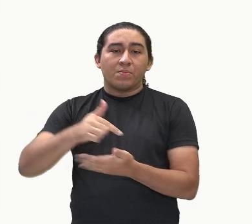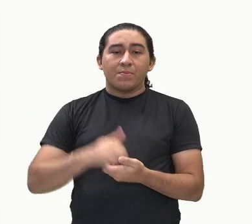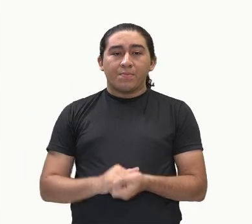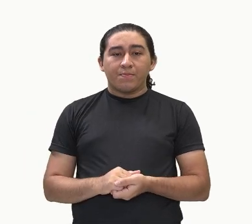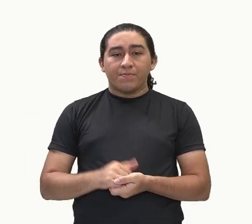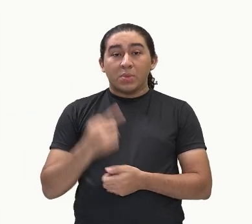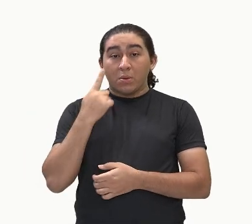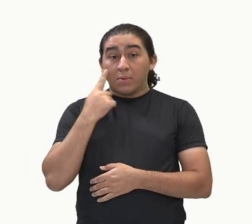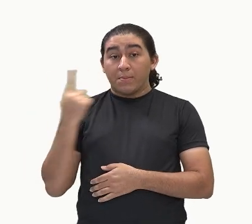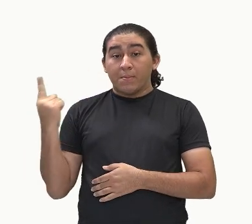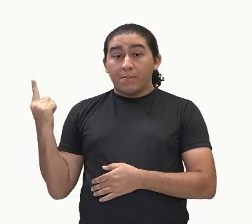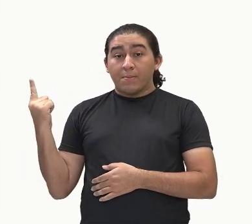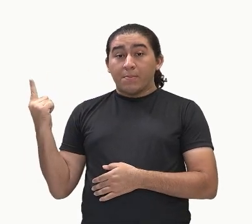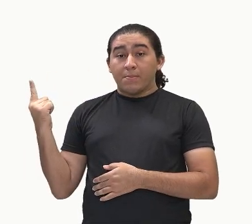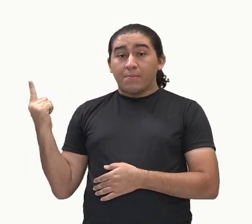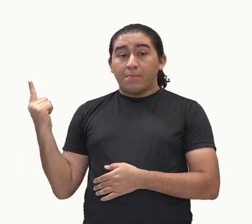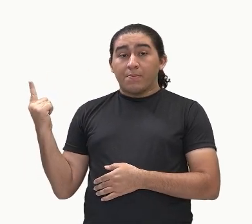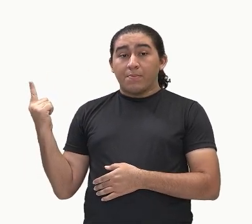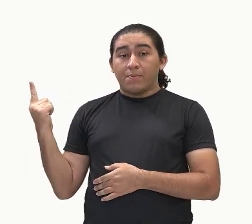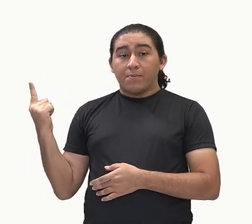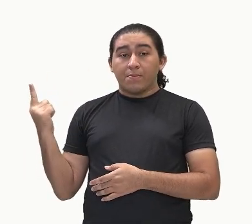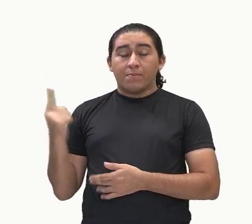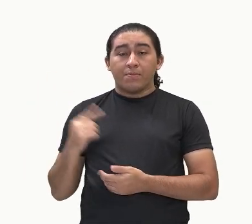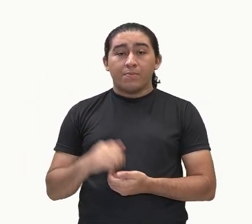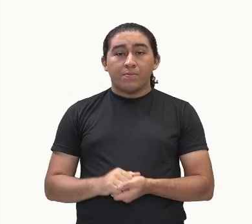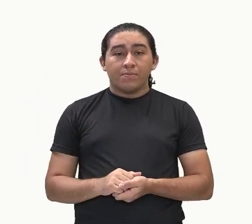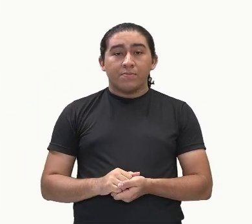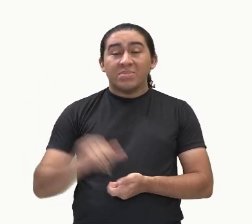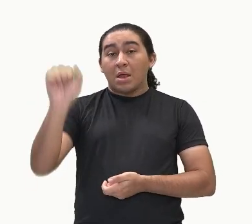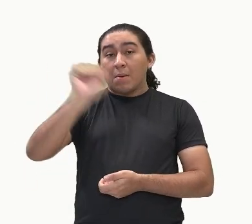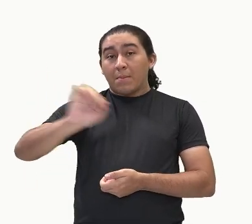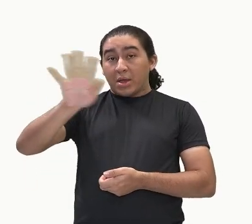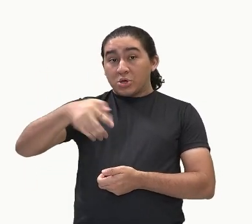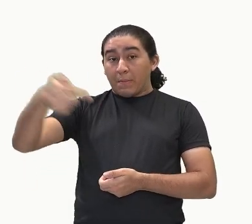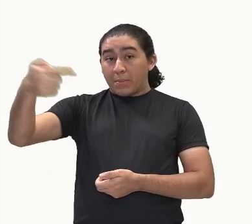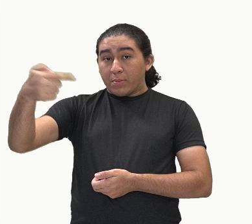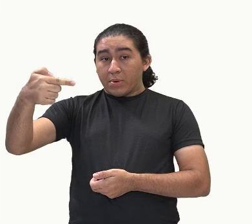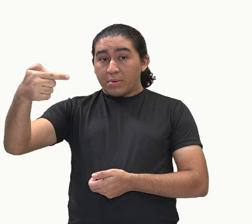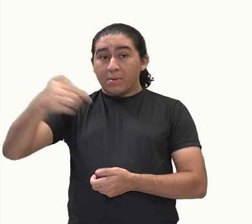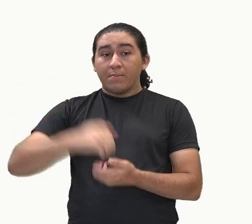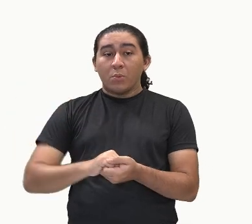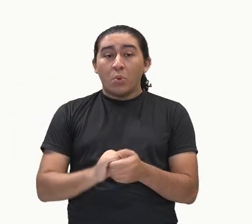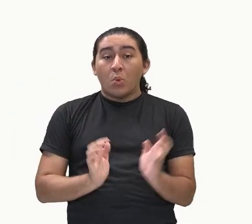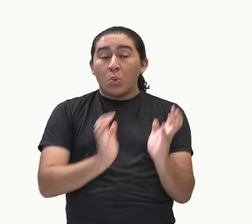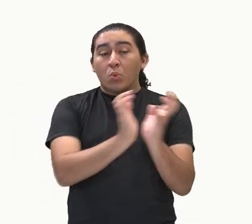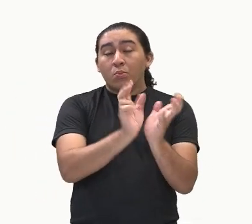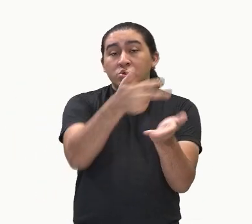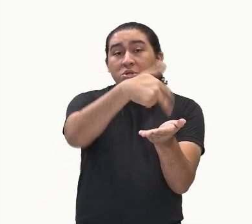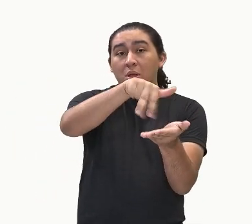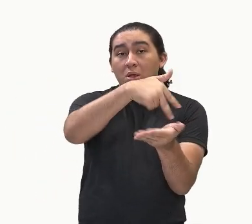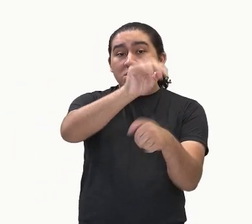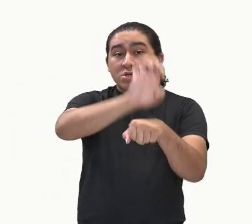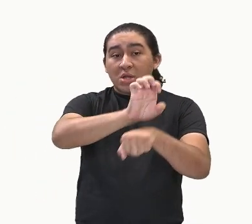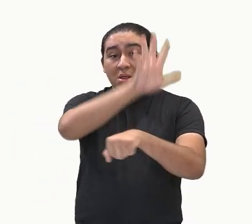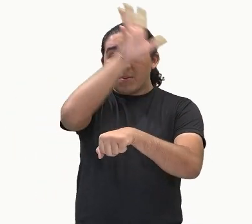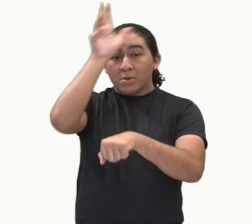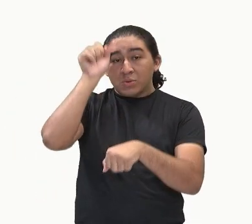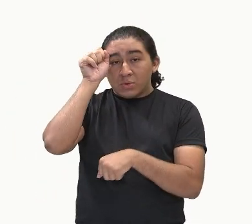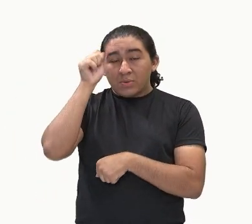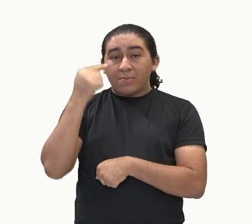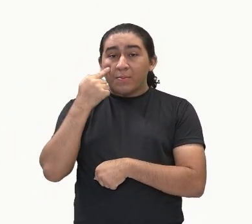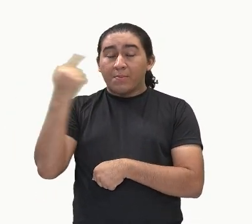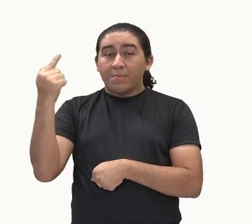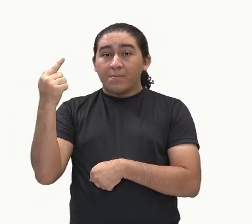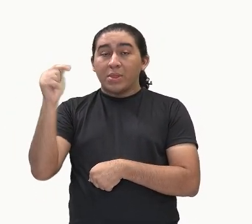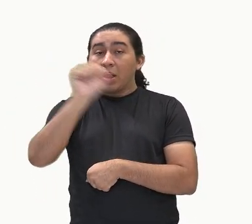vocês verem, ó. Temos aqui o corpo de dança do Amazonas, que é a imagem acima. Essa